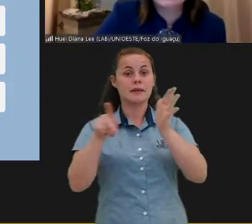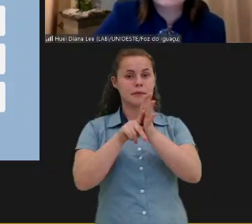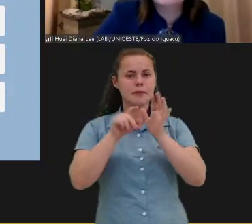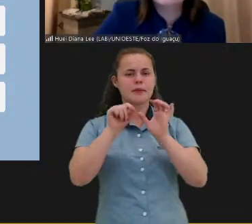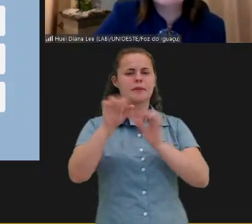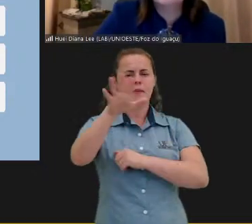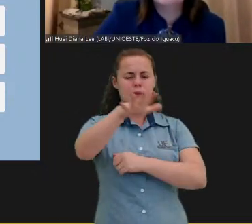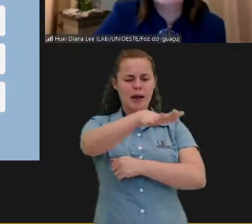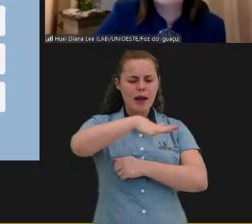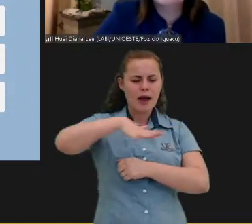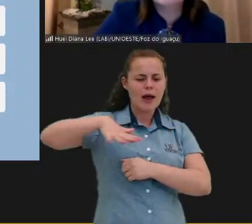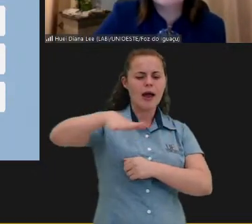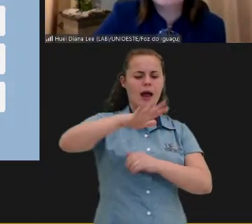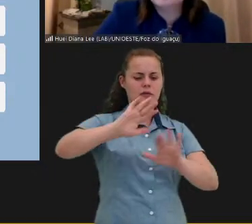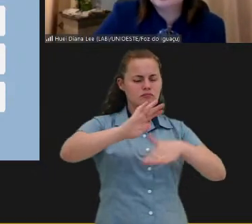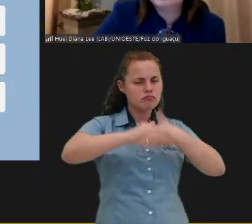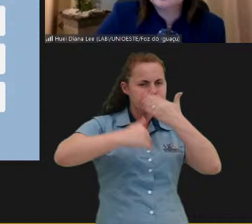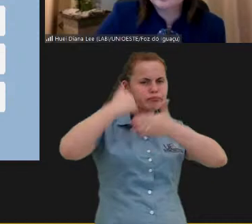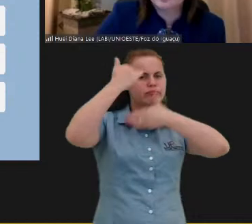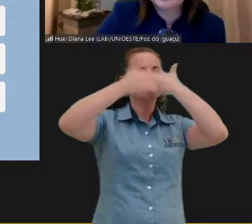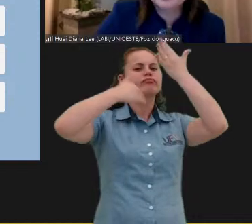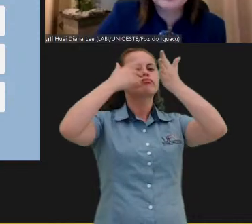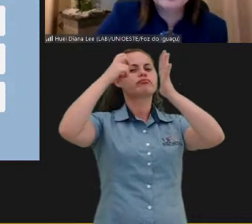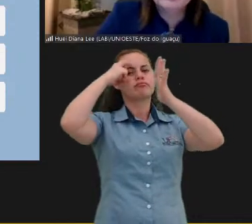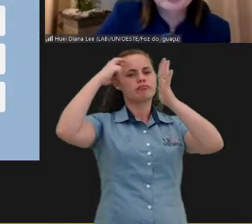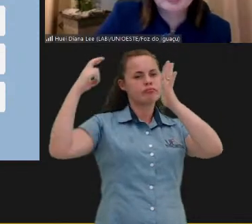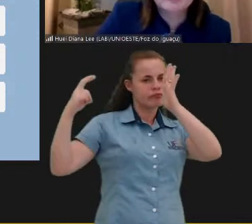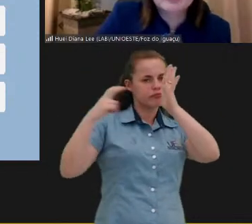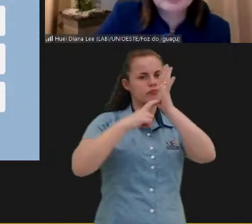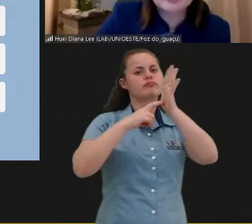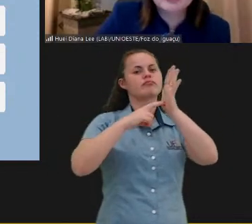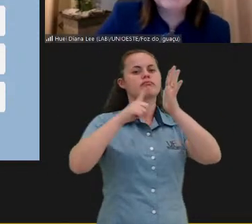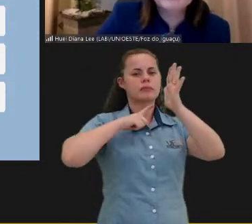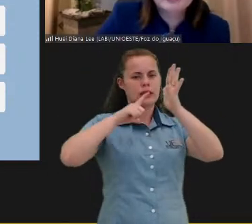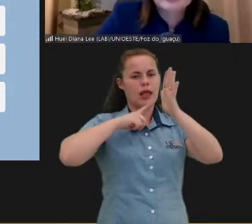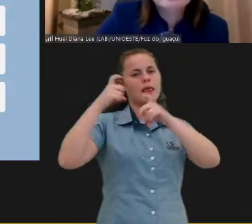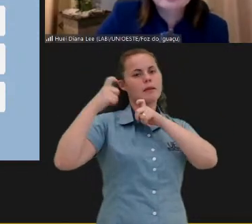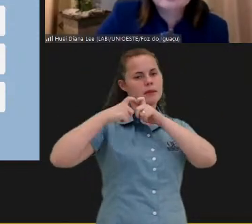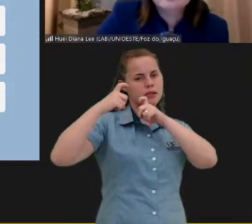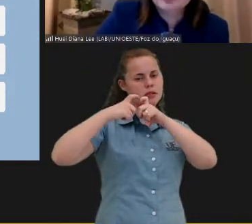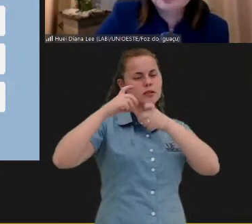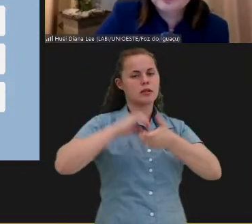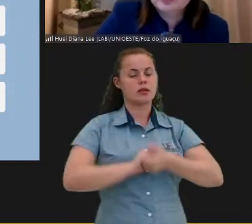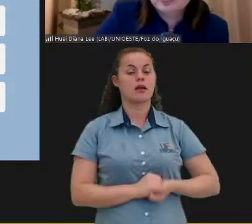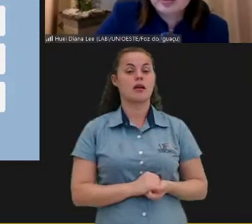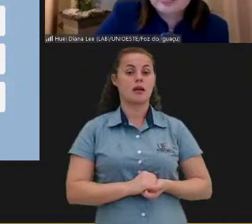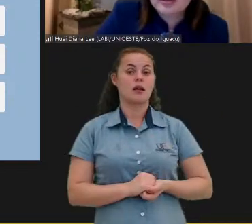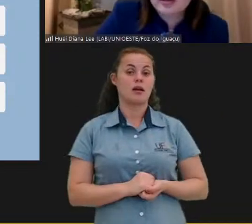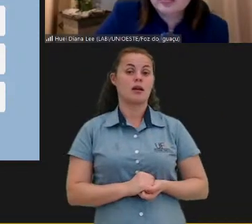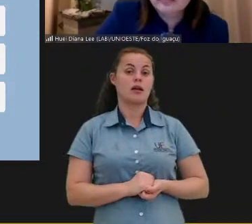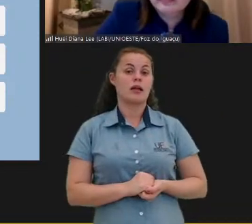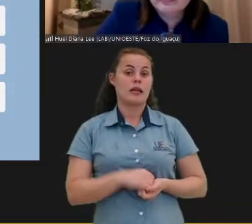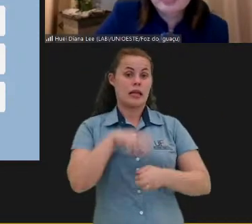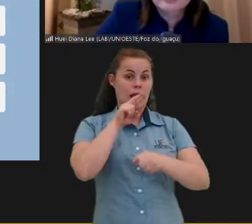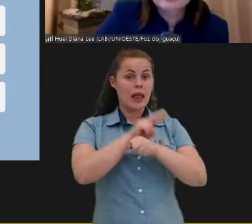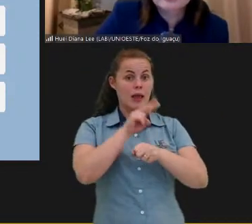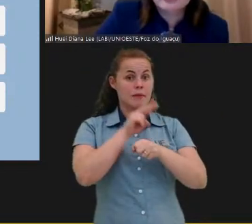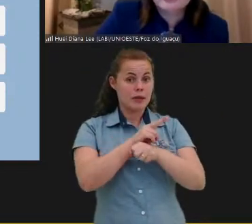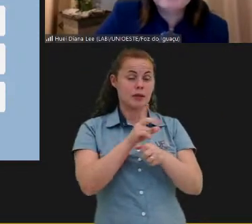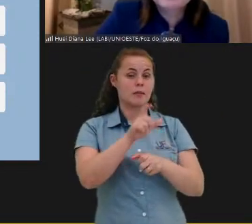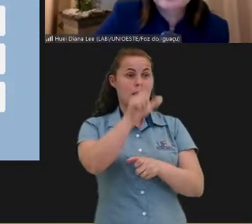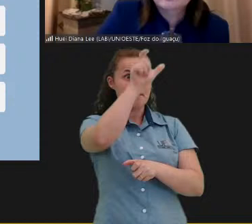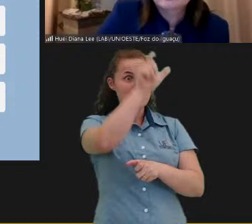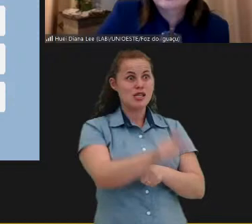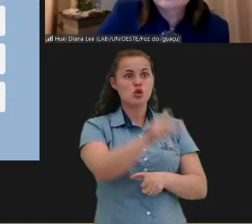áreas mais bem sucedidas da inteligência artificial na medicina. Tratamento personalizado, que